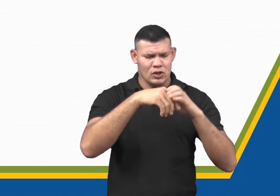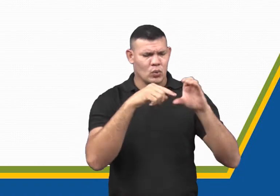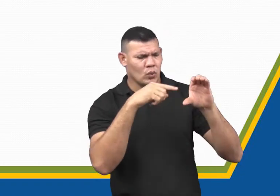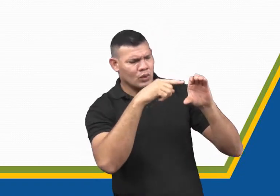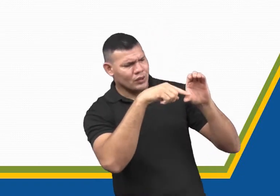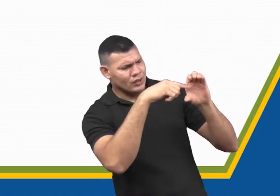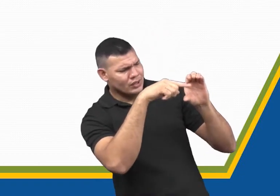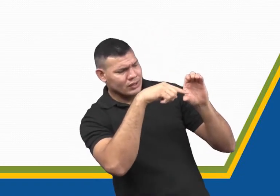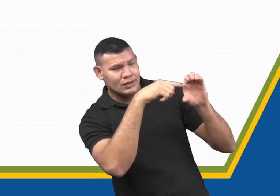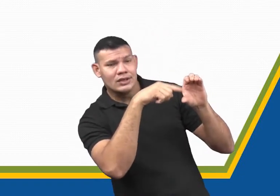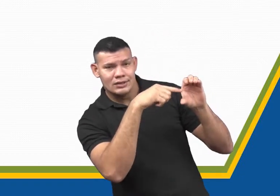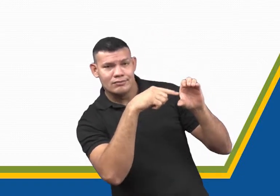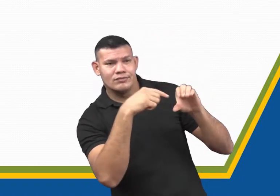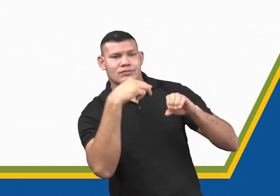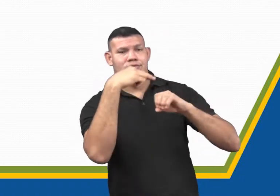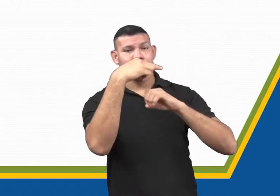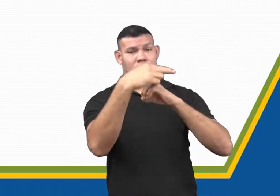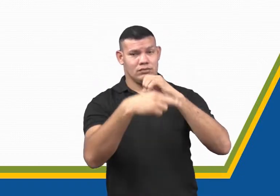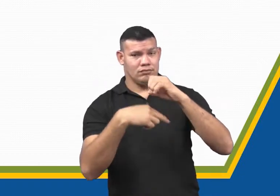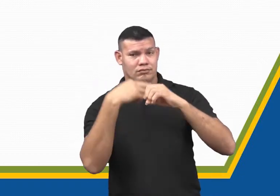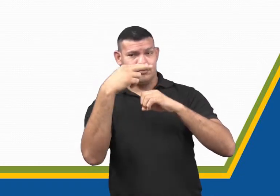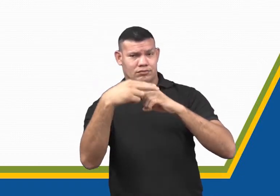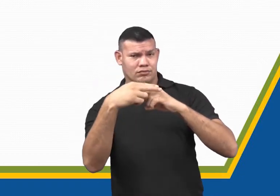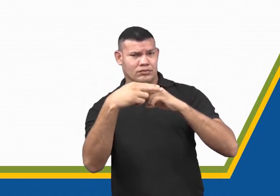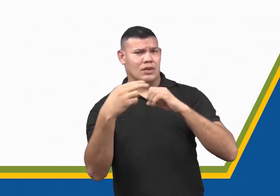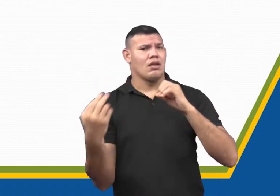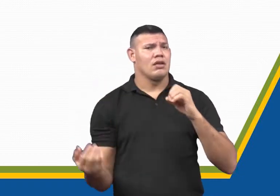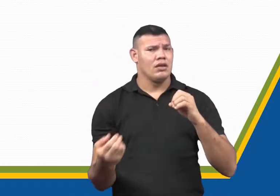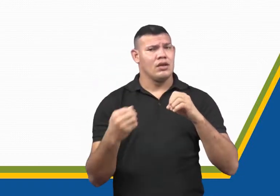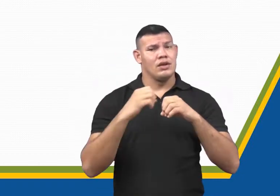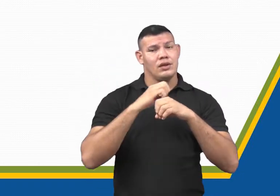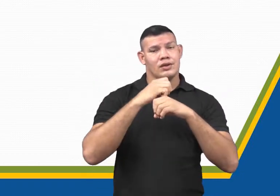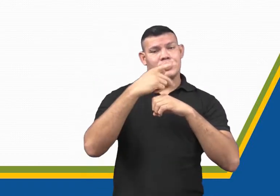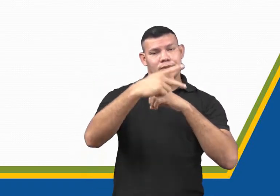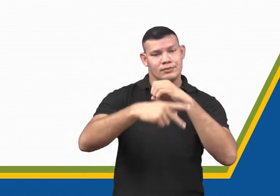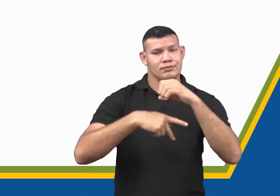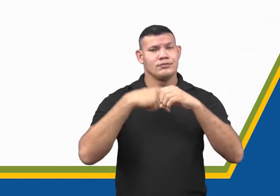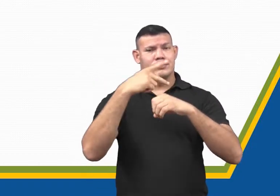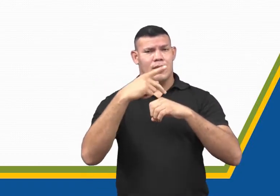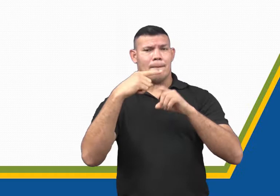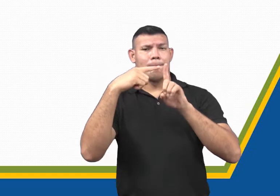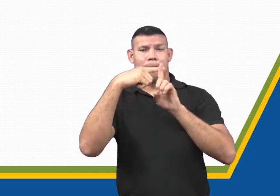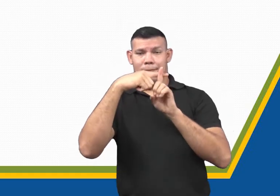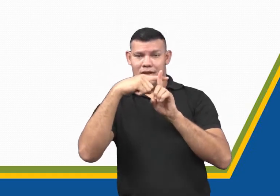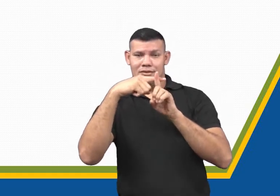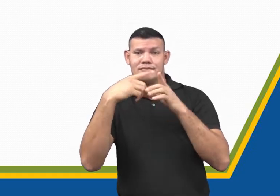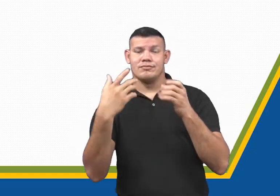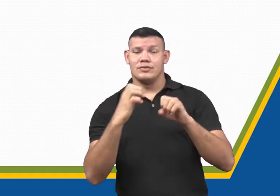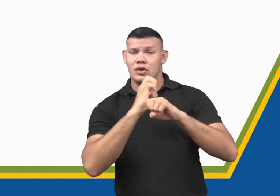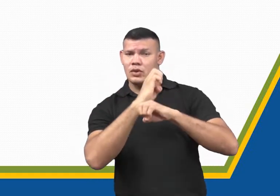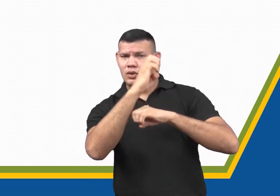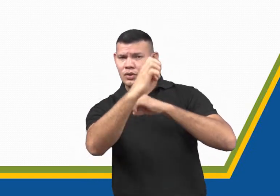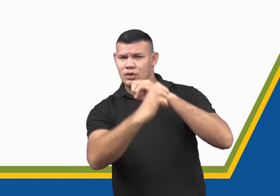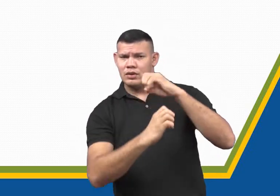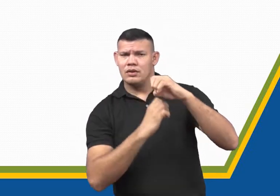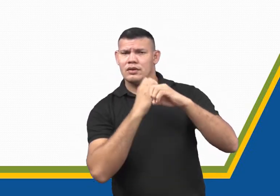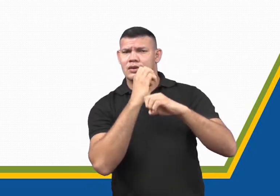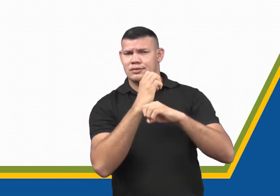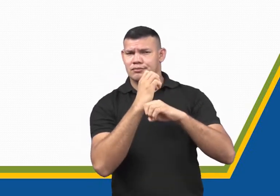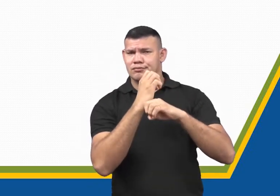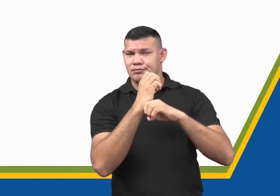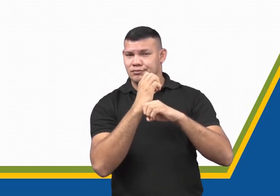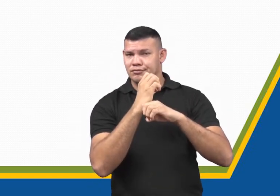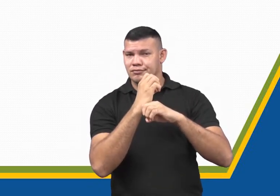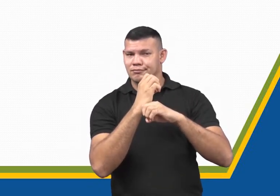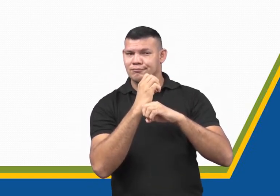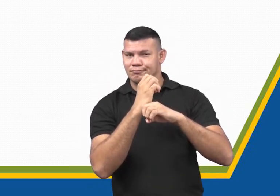positiva, enquanto que os nêutrons eles não têm carga, como o nome já diz, eles são neutros. Já os elétrons, eles estão presentes